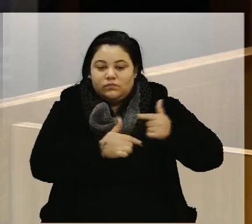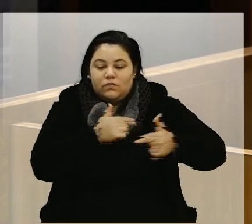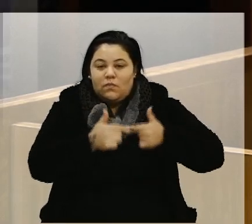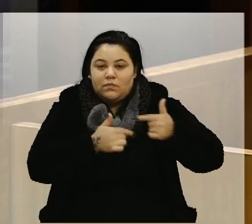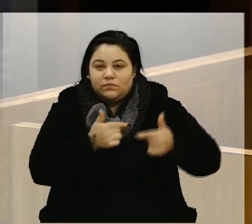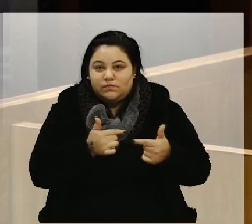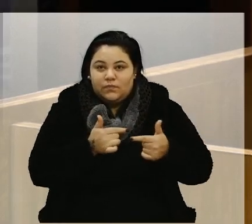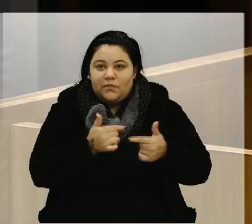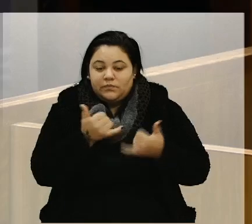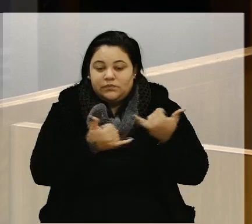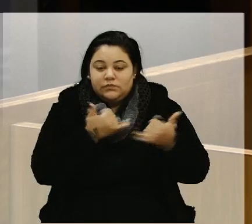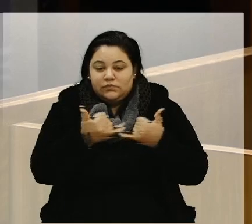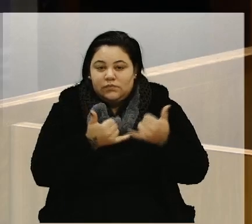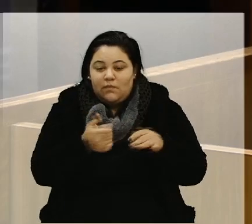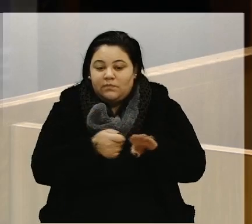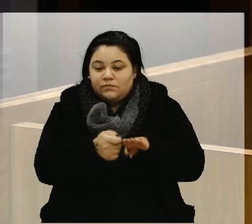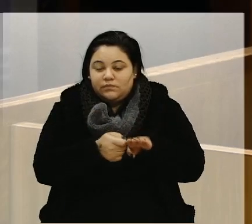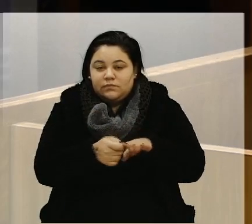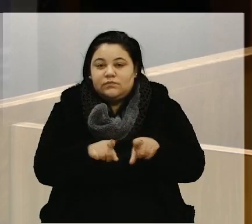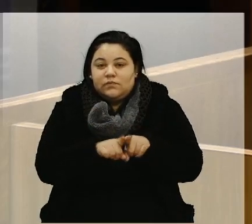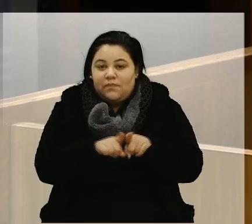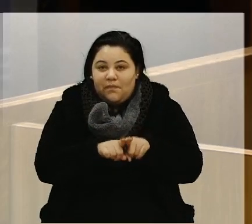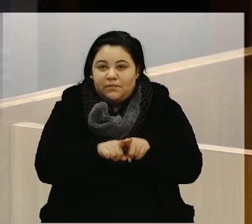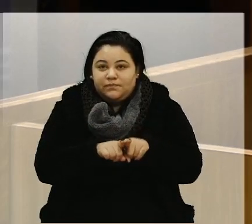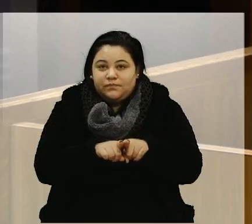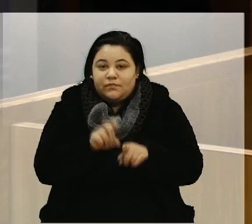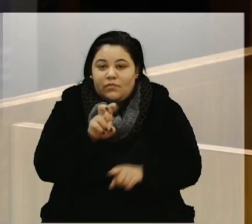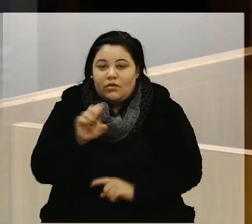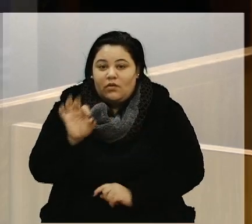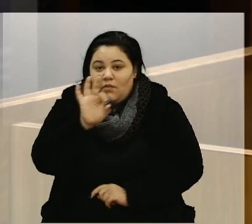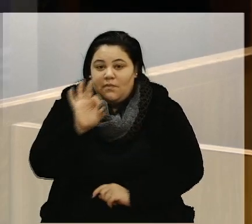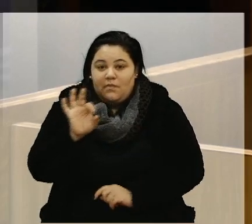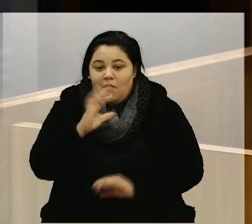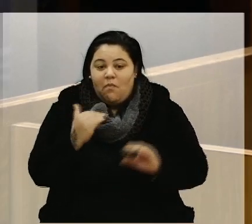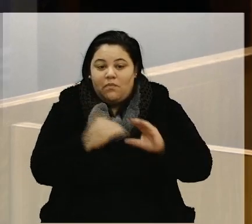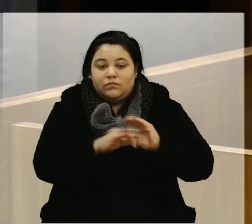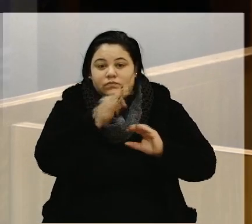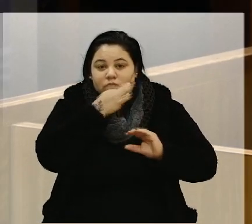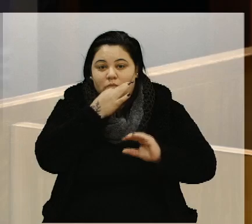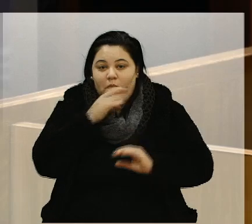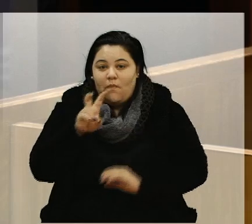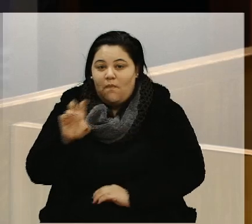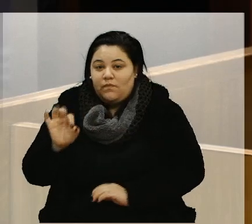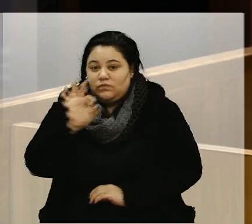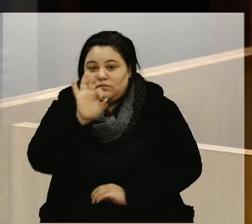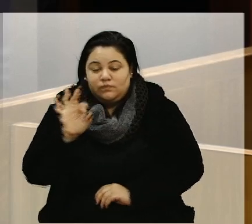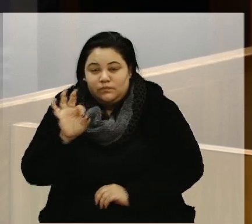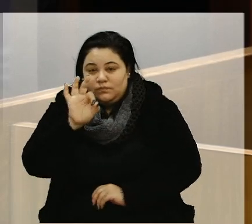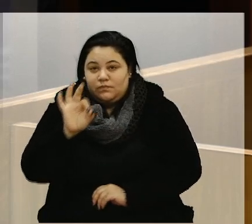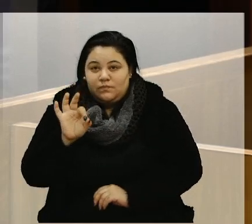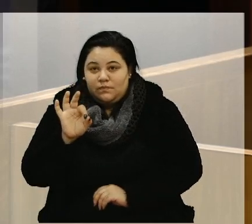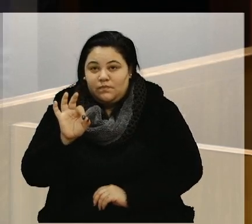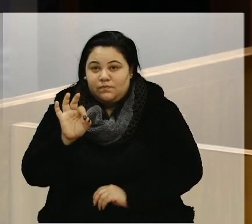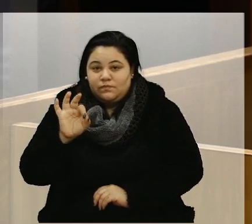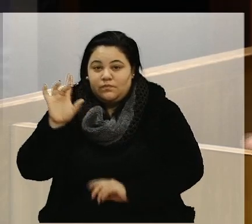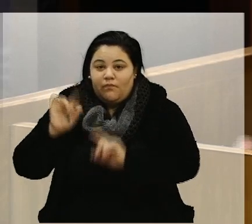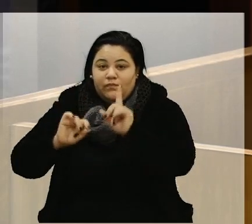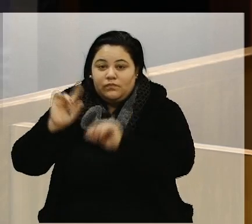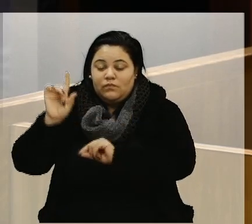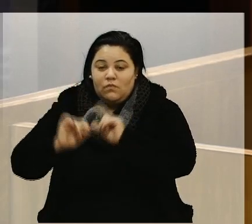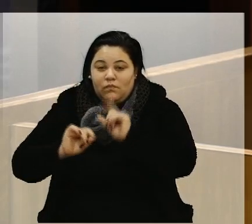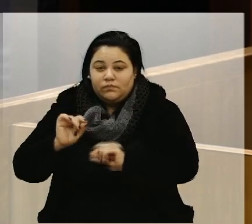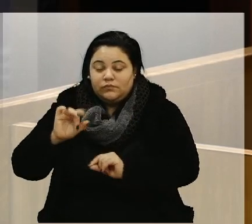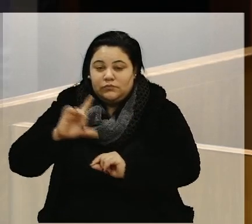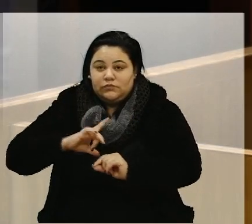material escolar, os quais 50% serão destinados a Caxias do Sul e 50% para a cidade de Cruzeiro do Sul, onde